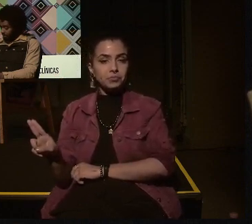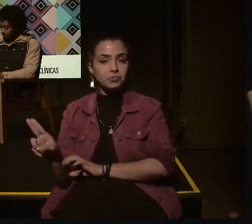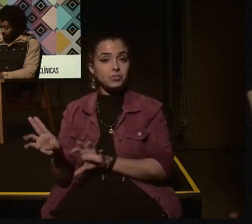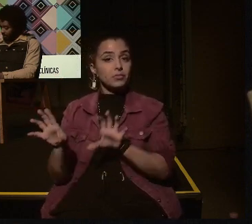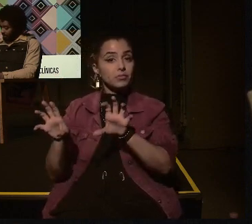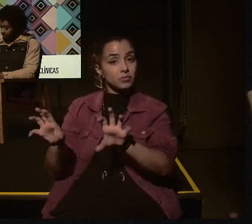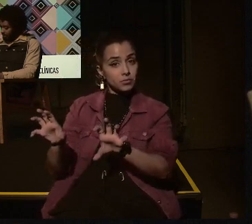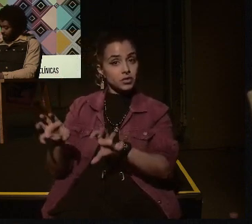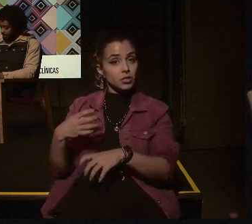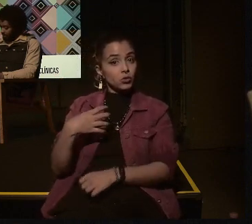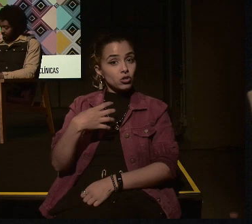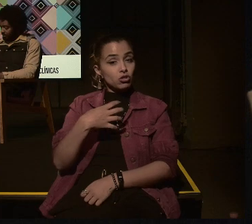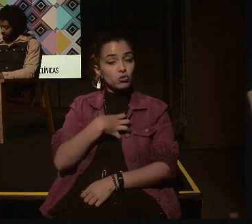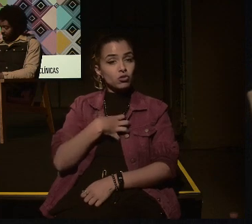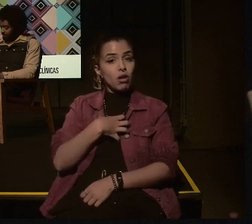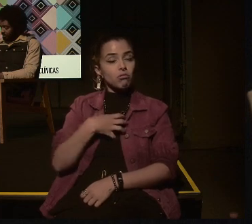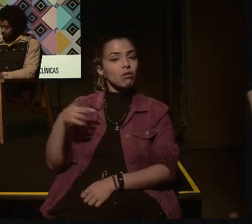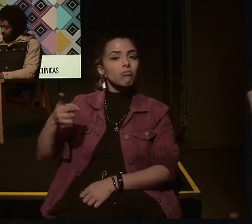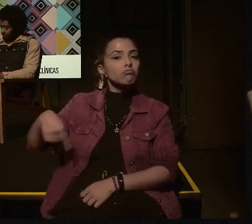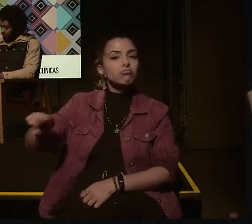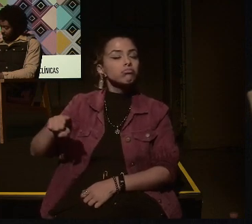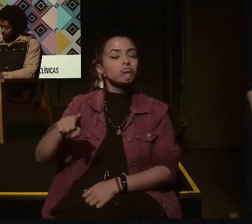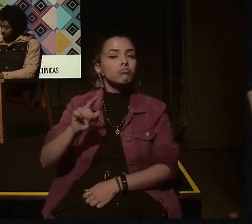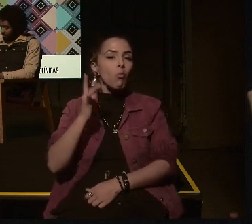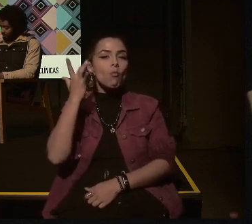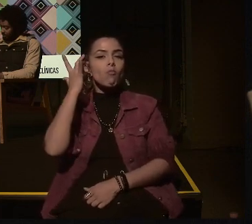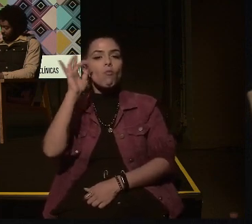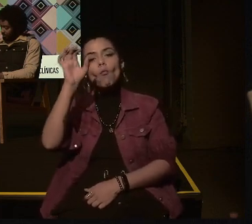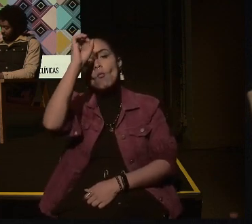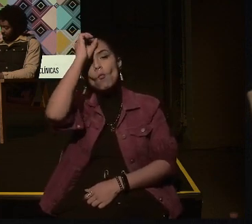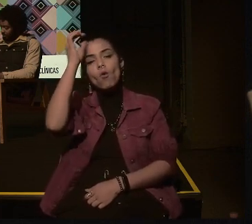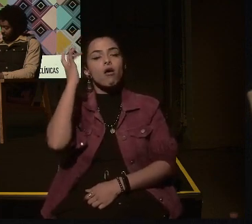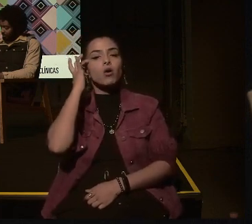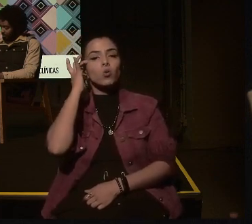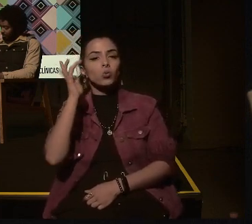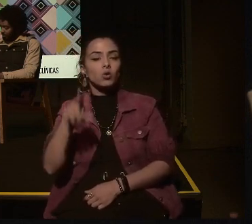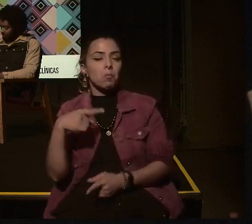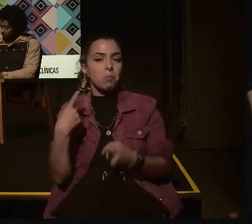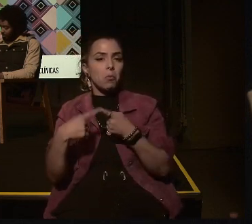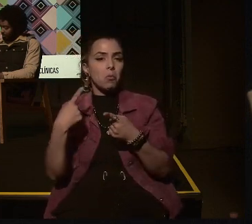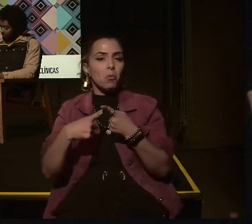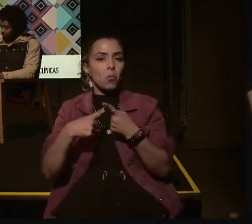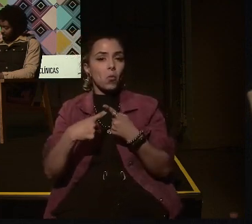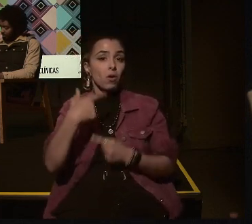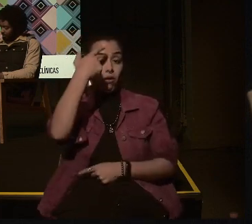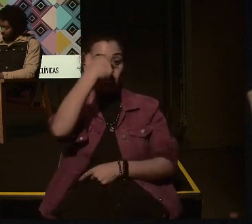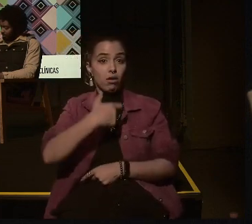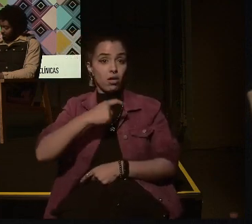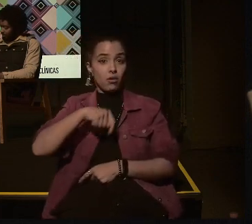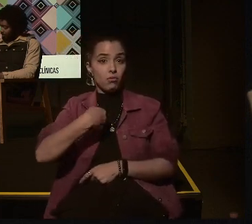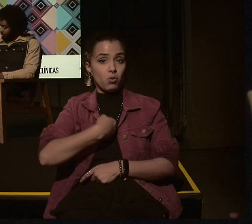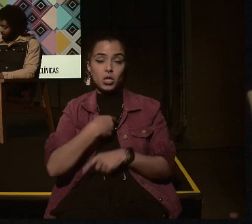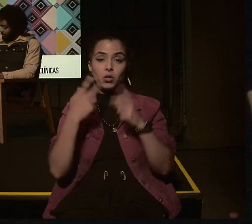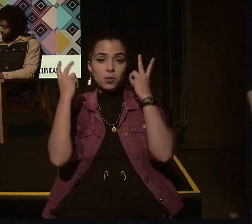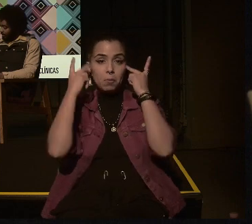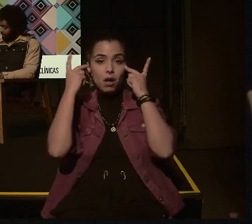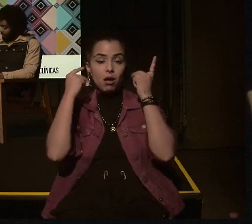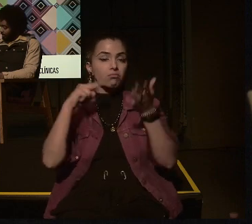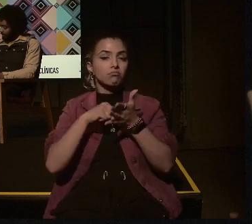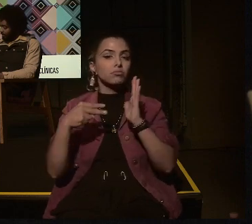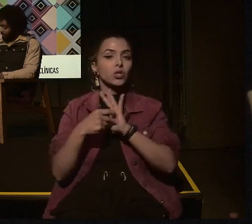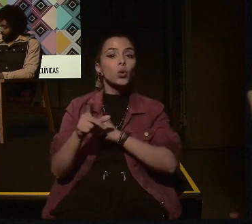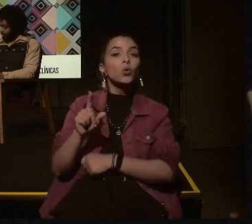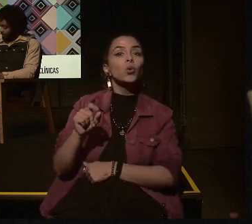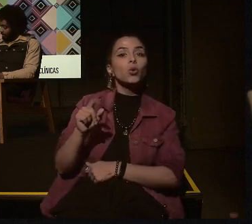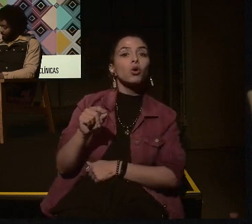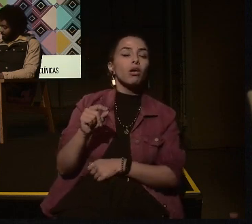eles não soubessem que são. Ser normal é ser o quê? Normal. E, por vezes,